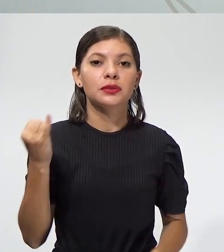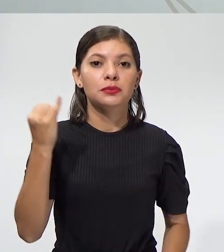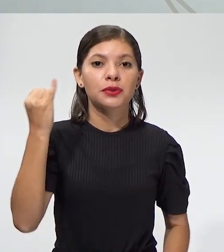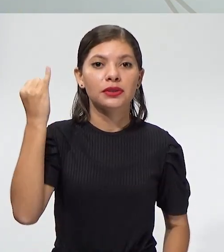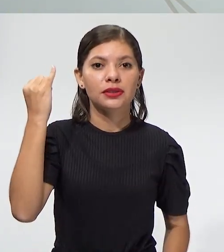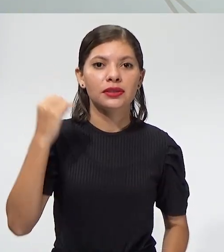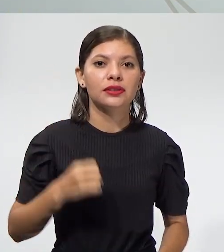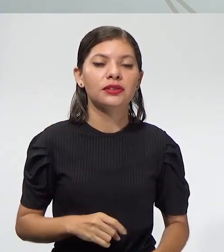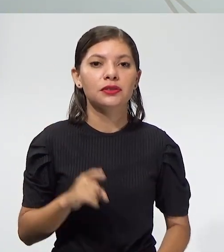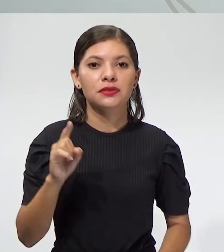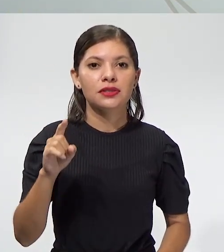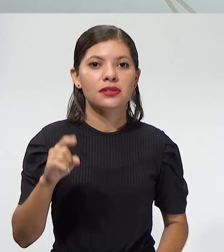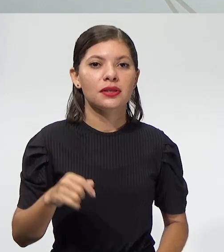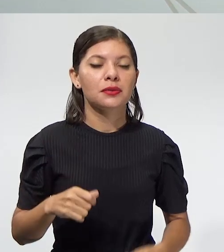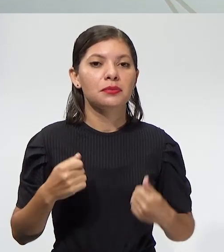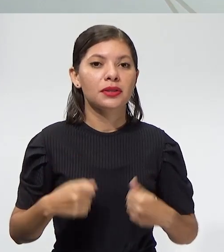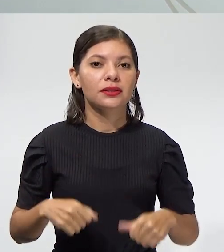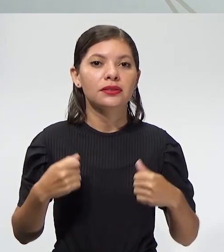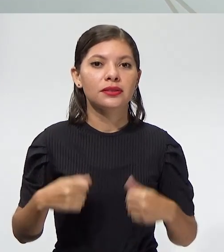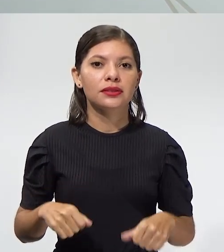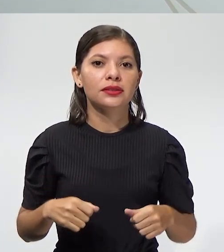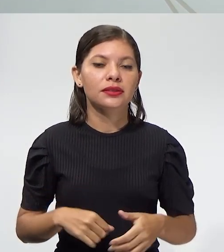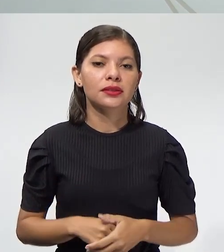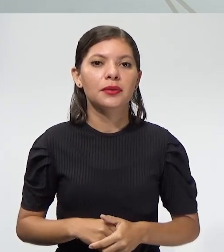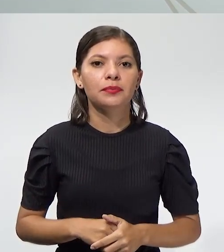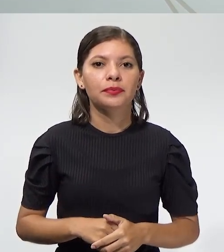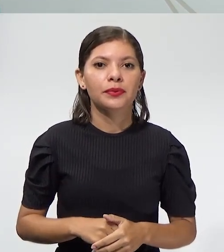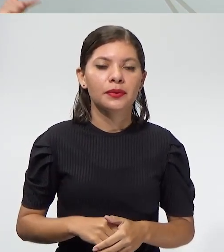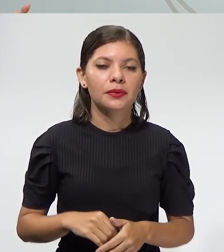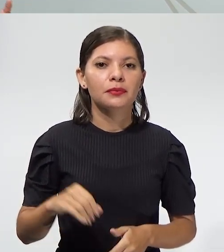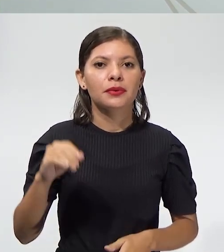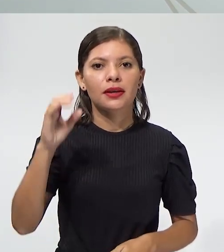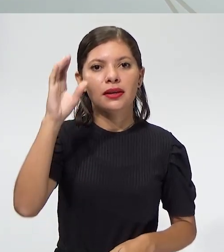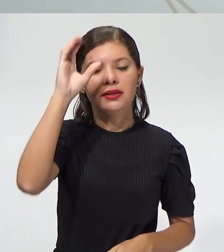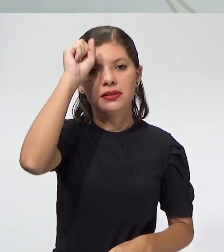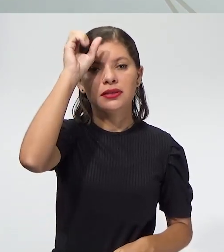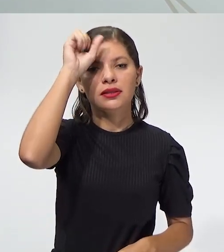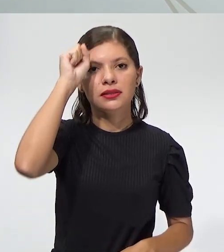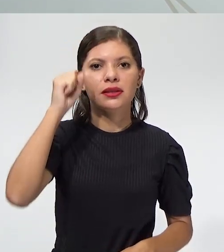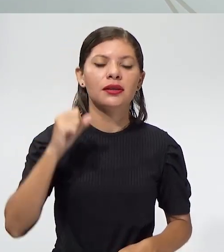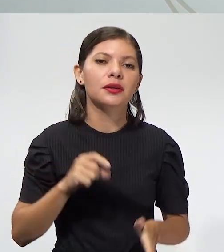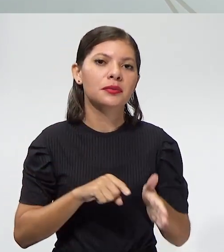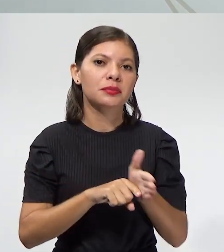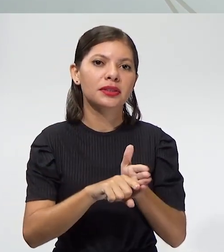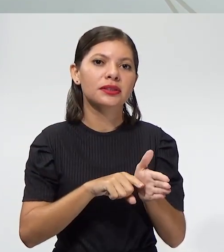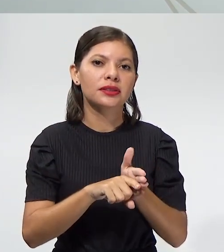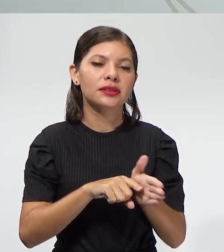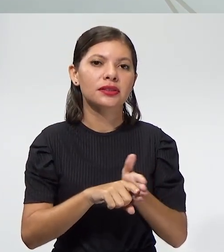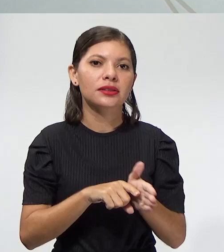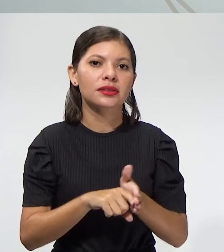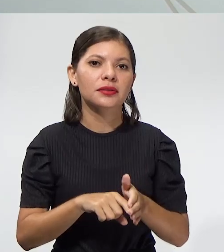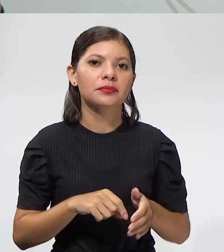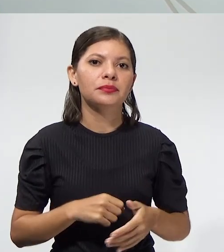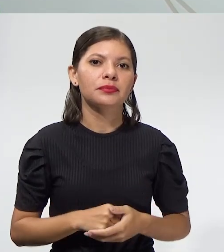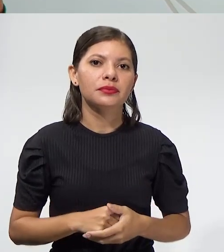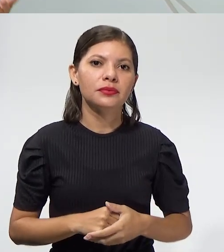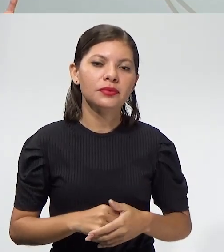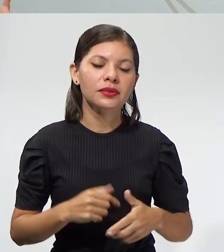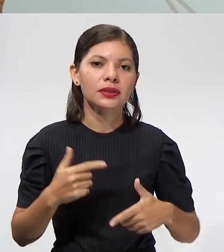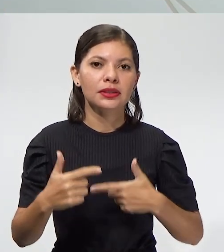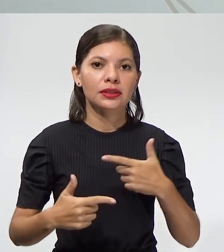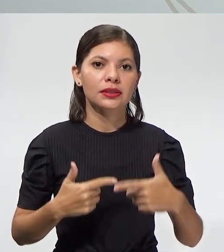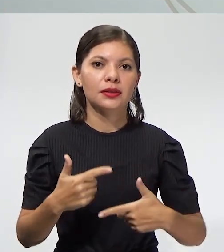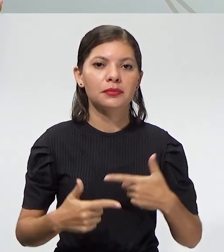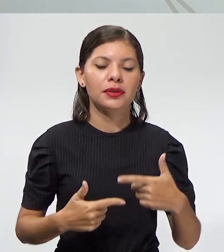os quais você não conseguirá entender nem a pesquisa que vai ser realizada durante a disciplina e nem o